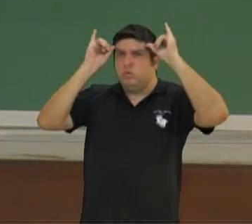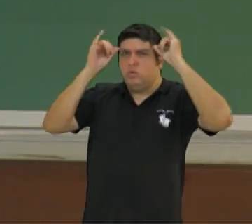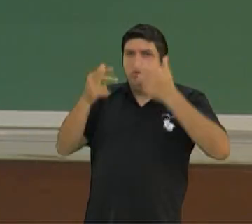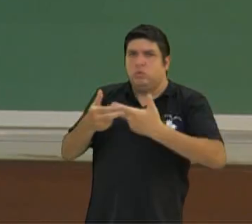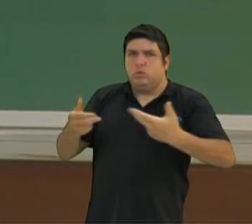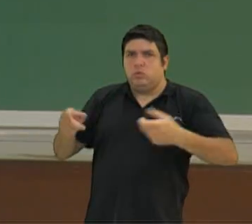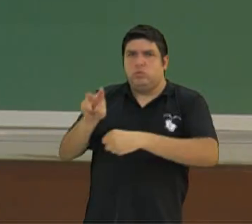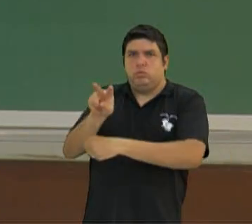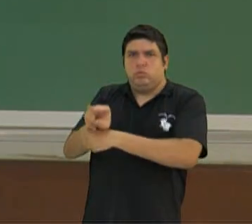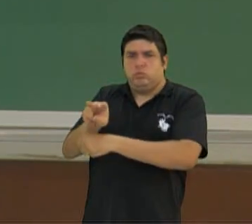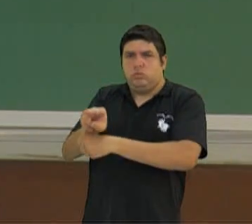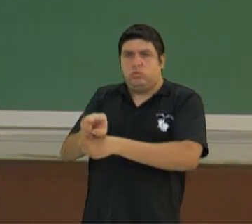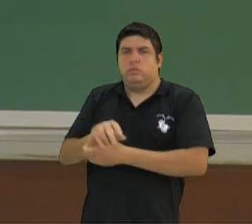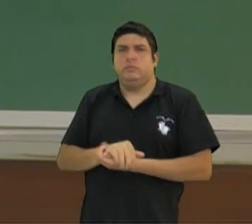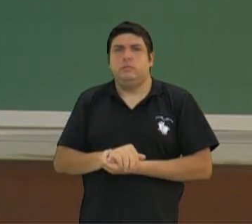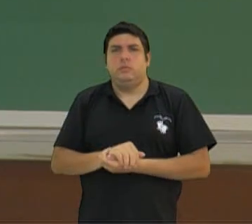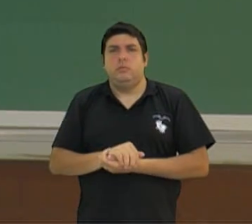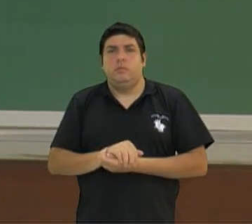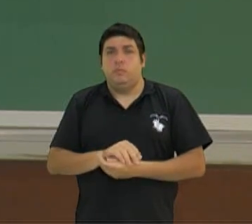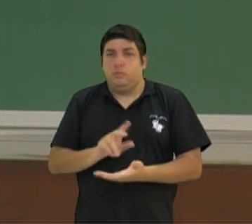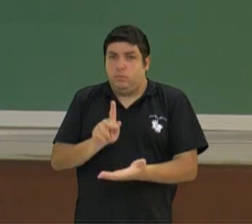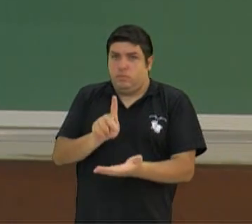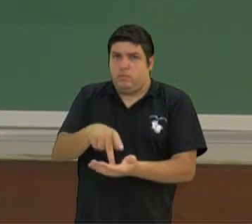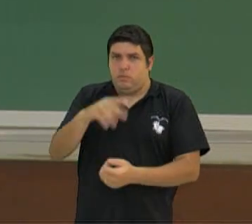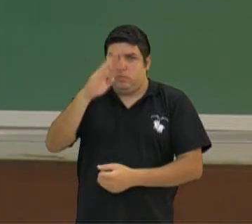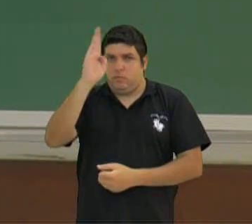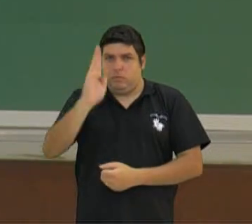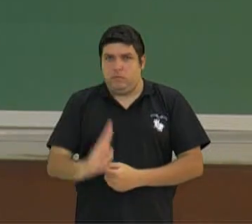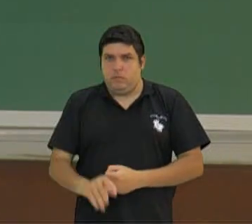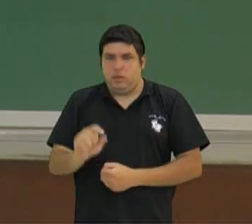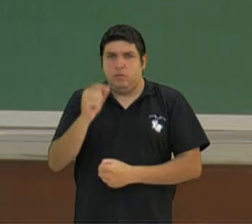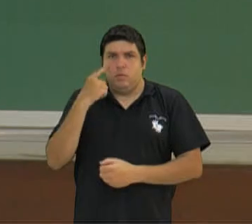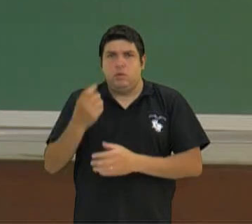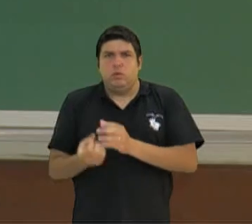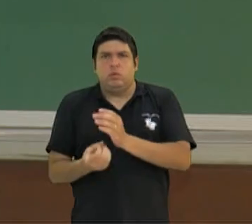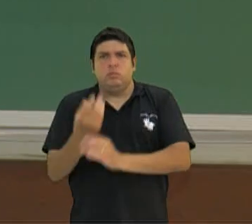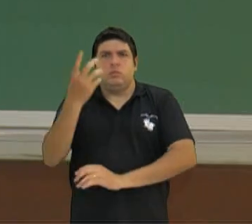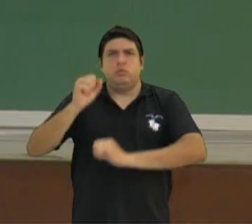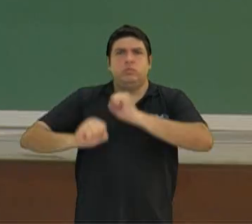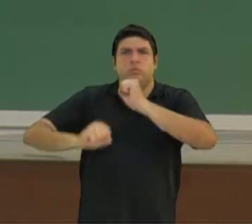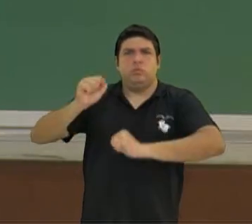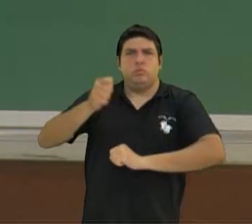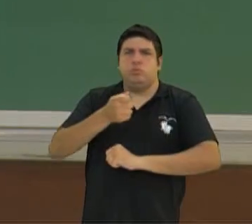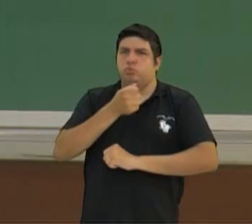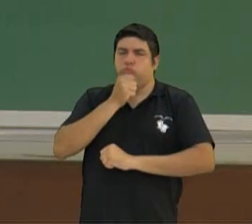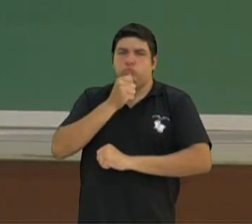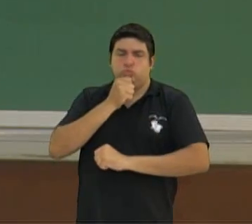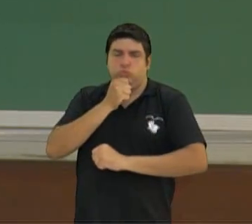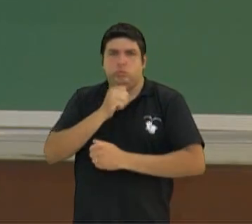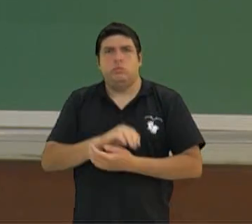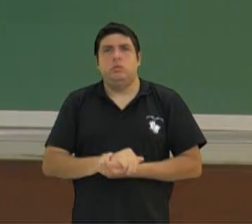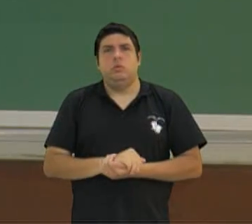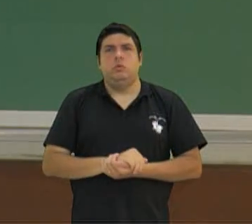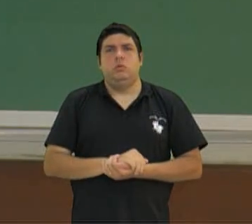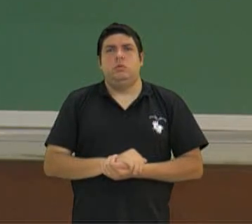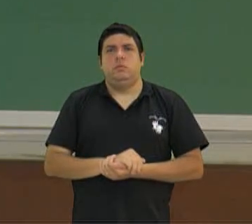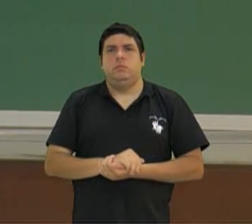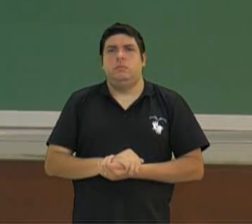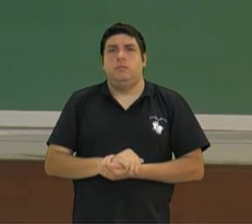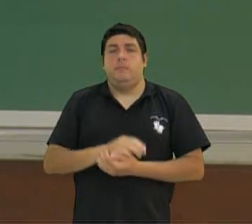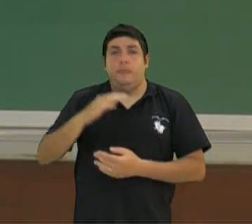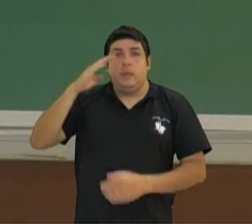atividade industrial ainda não representava, não tinha um significado na economia brasileira, certo? O café